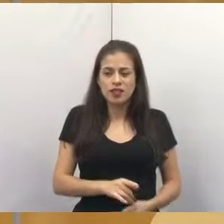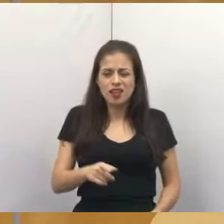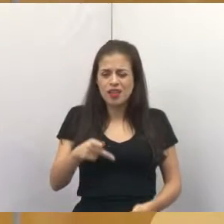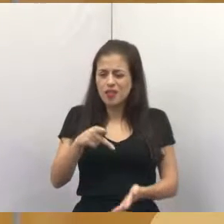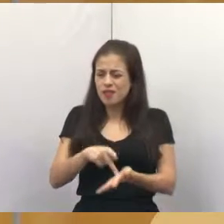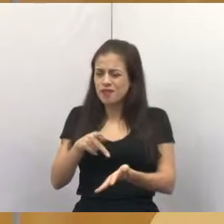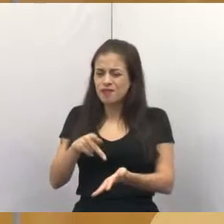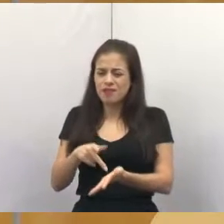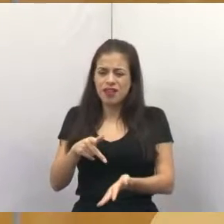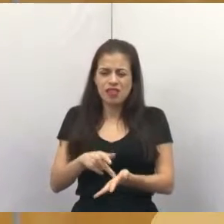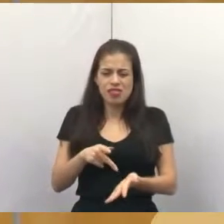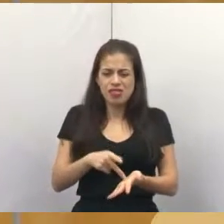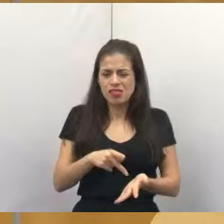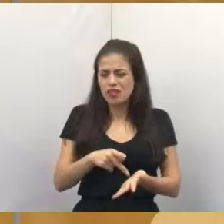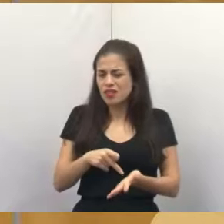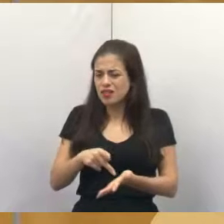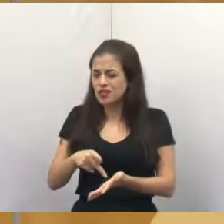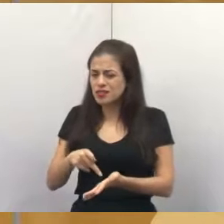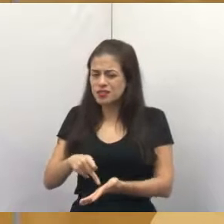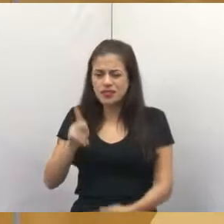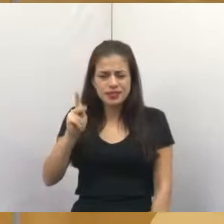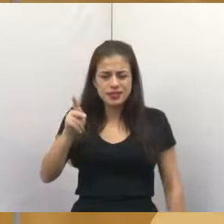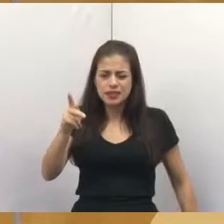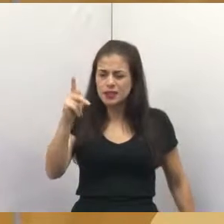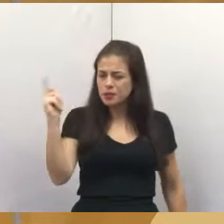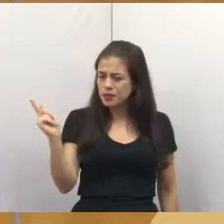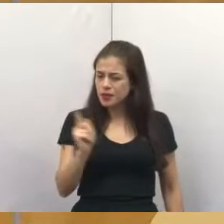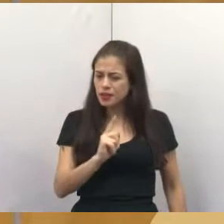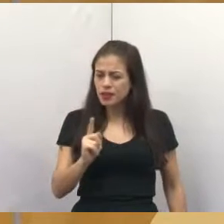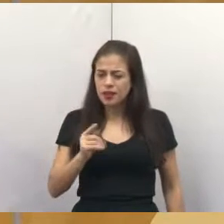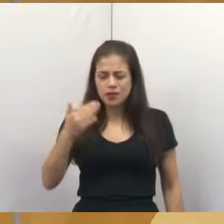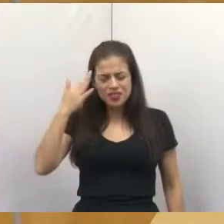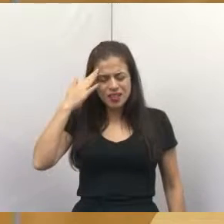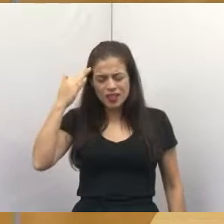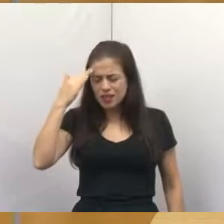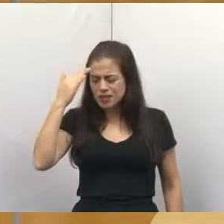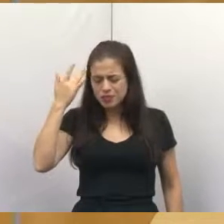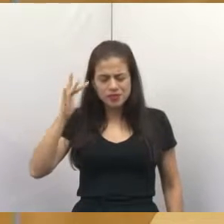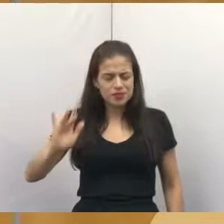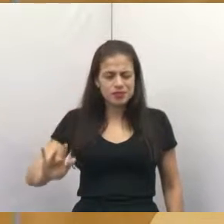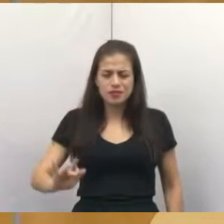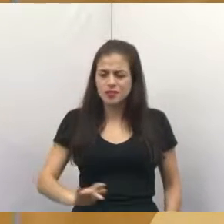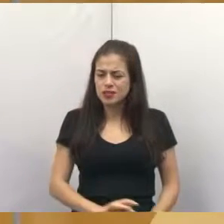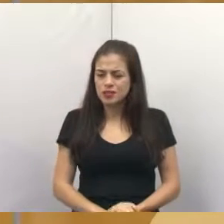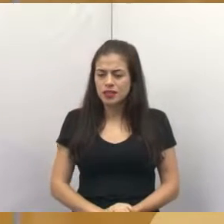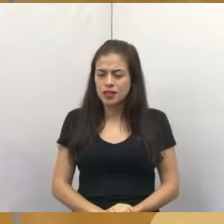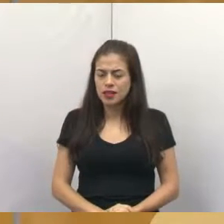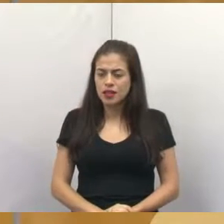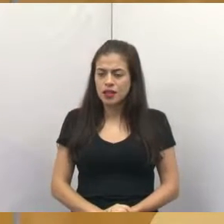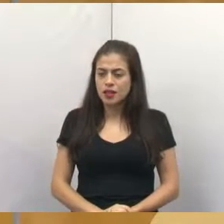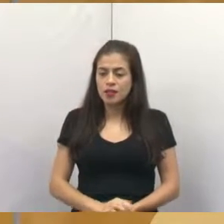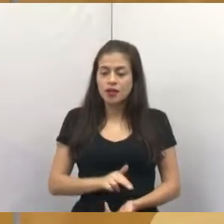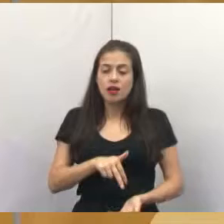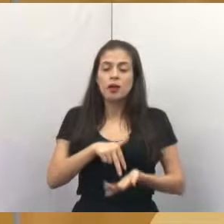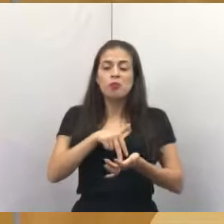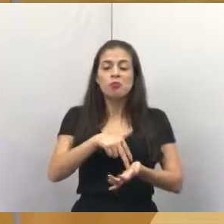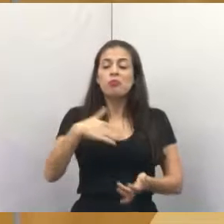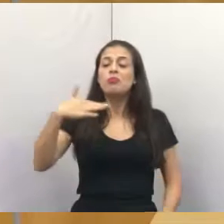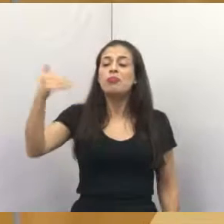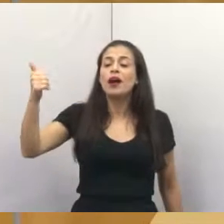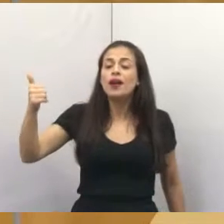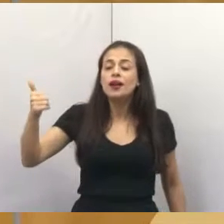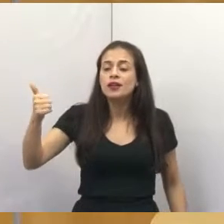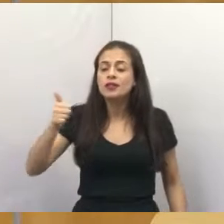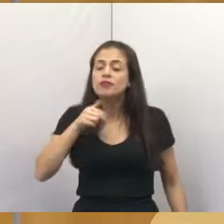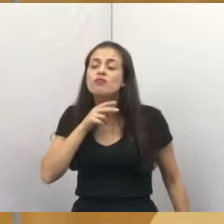ninguém sabe tudo, todo o tempo. Que alguém vai subir aqui e vai me chamar a atenção com uma